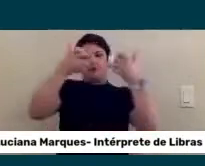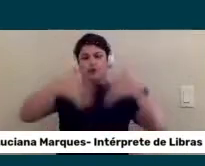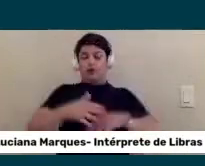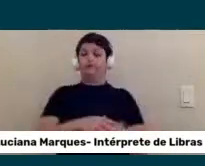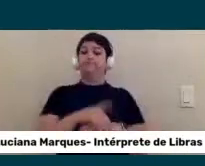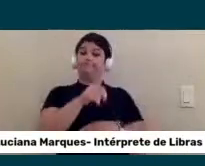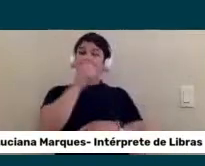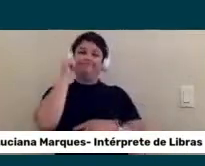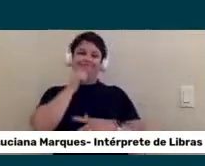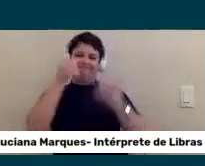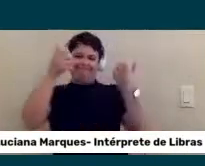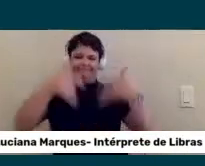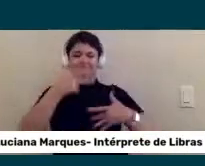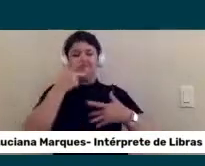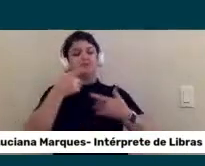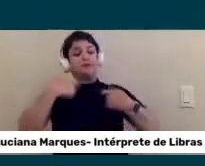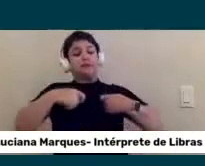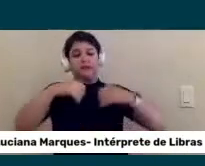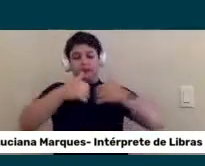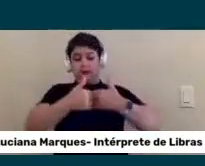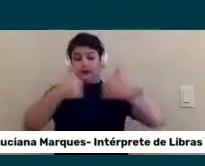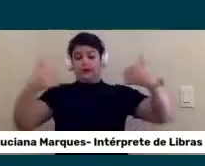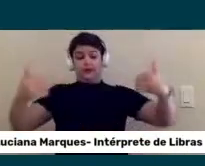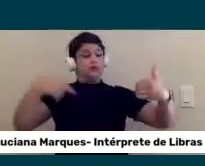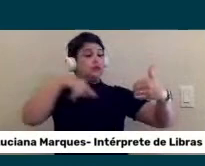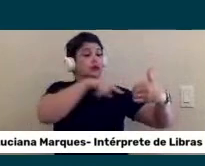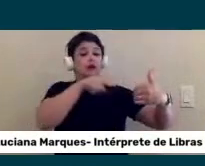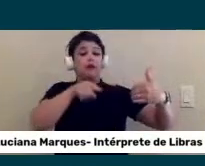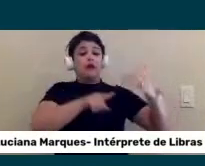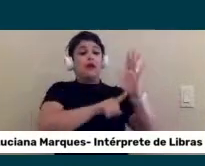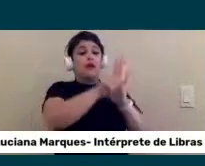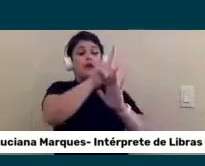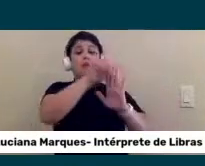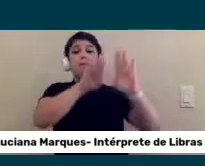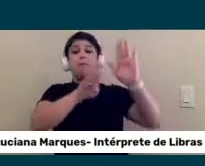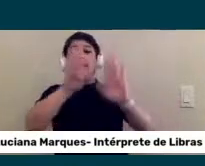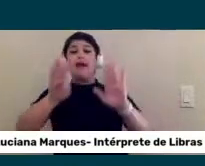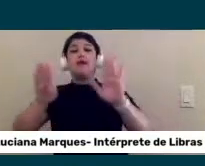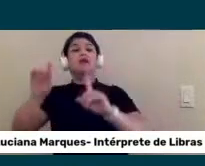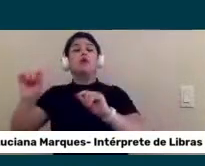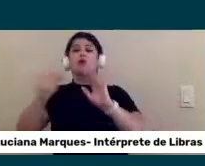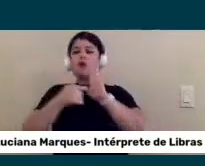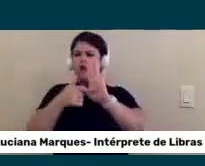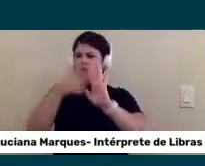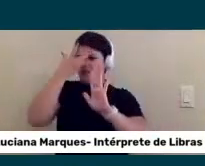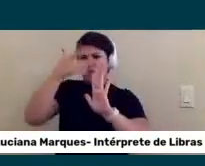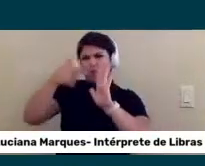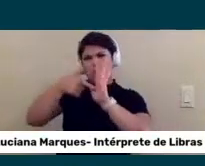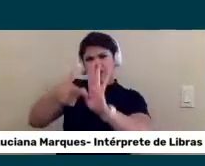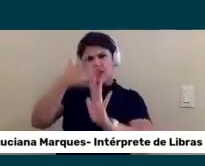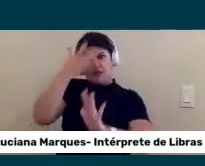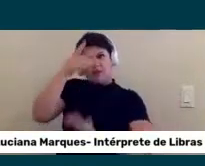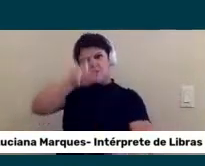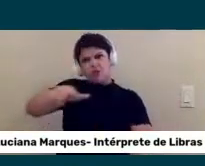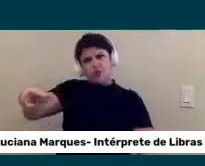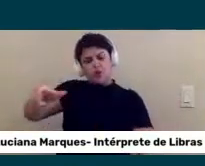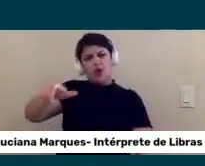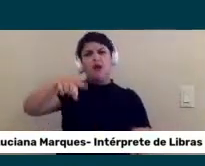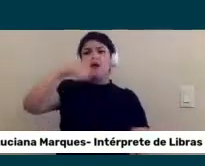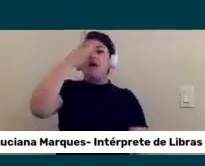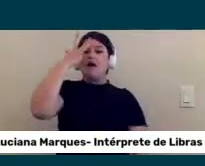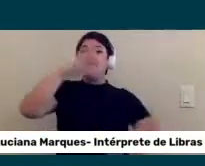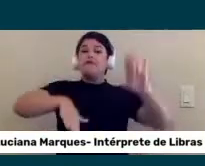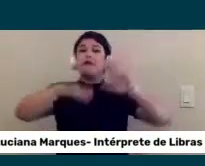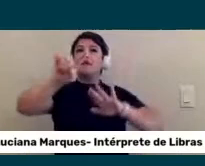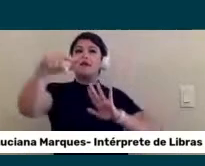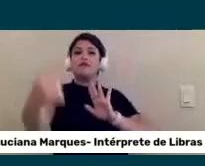né? Separar para quê? É para apresentar para alguém? Às vezes a audiência que vai apresentar